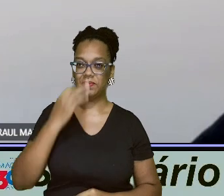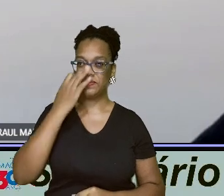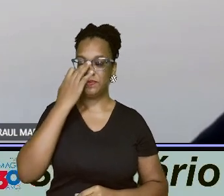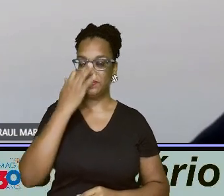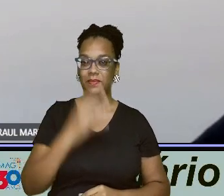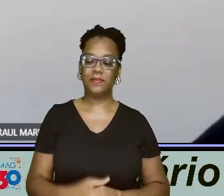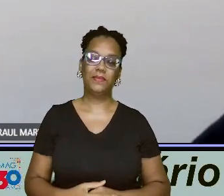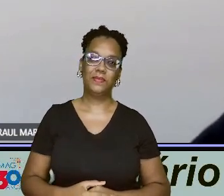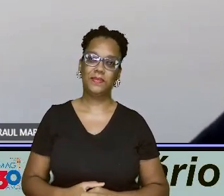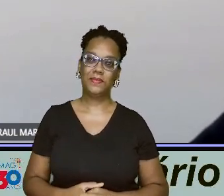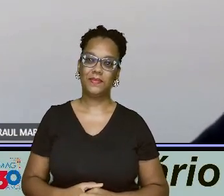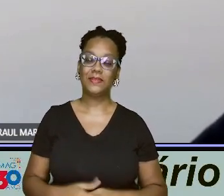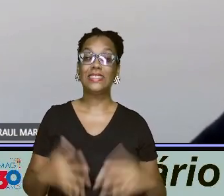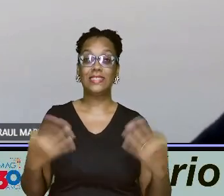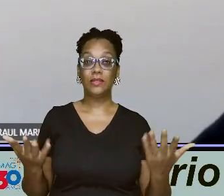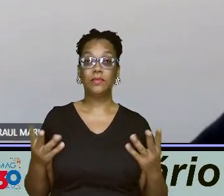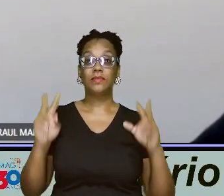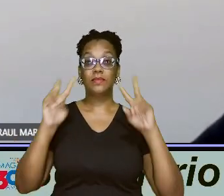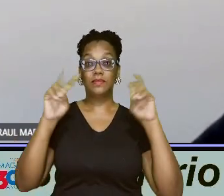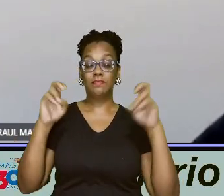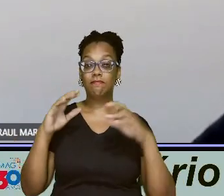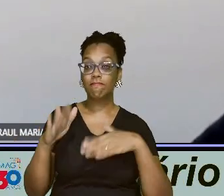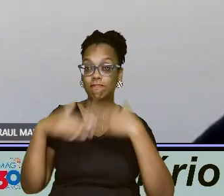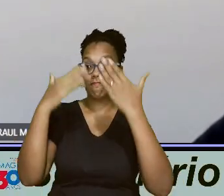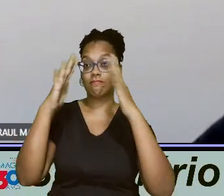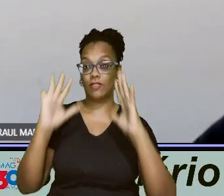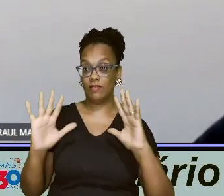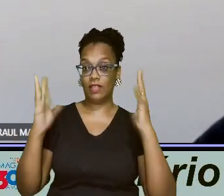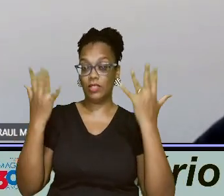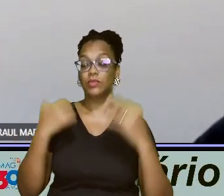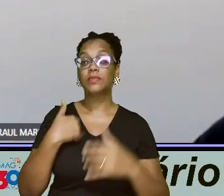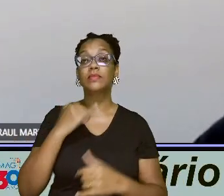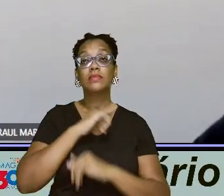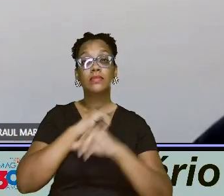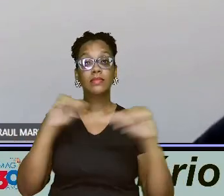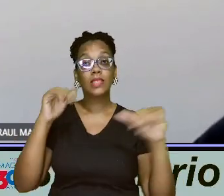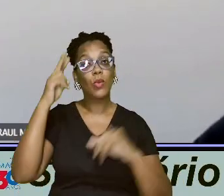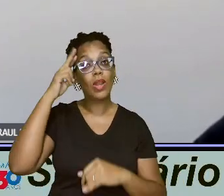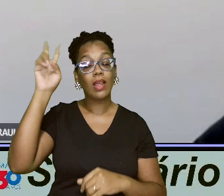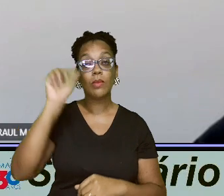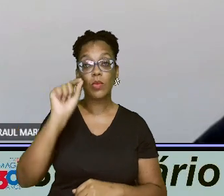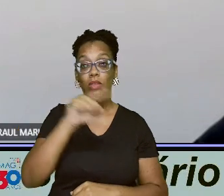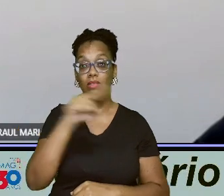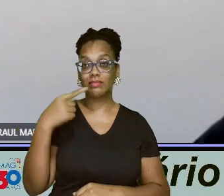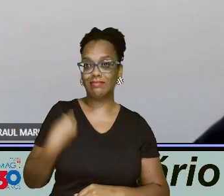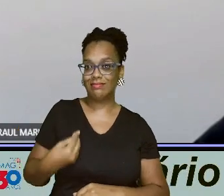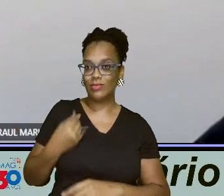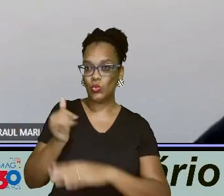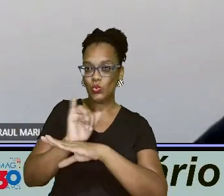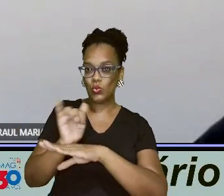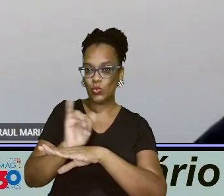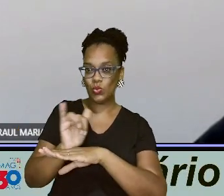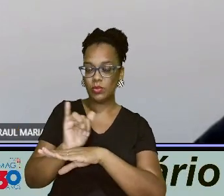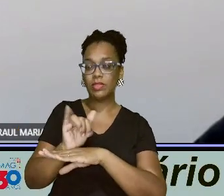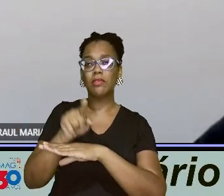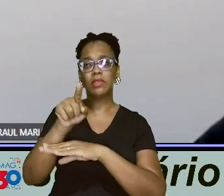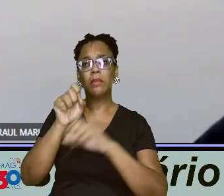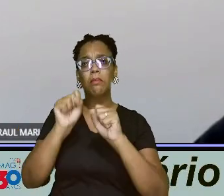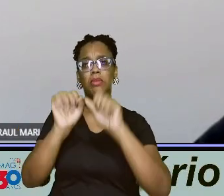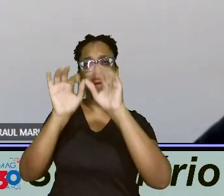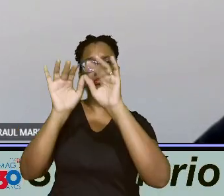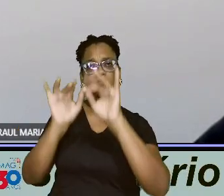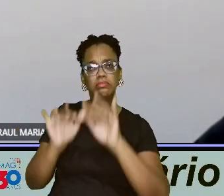Com relação ao desenvolvimento do evento, eu queria lembrar aos participantes que estão no YouTube que façam o preenchimento do formulário que vai